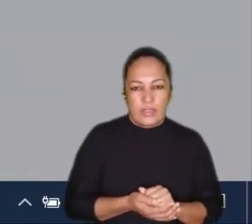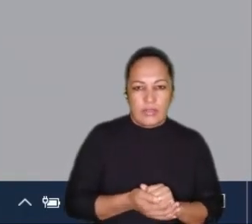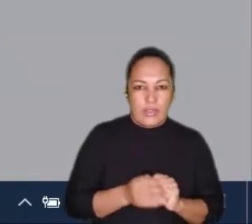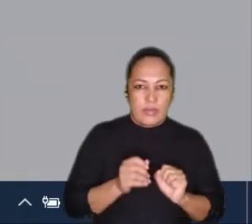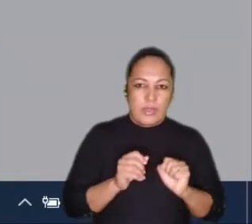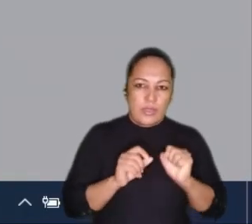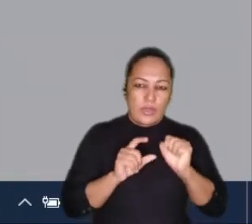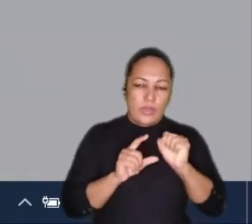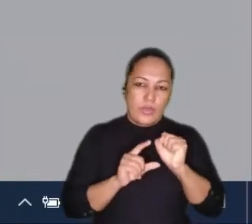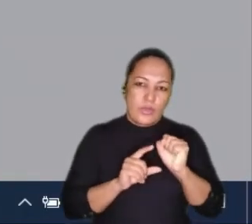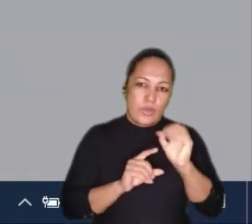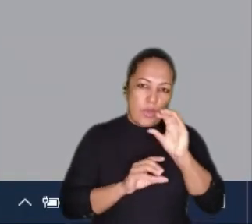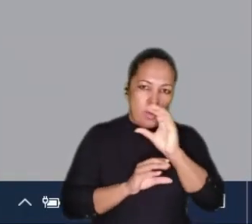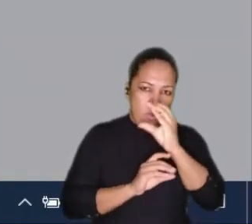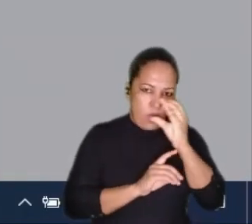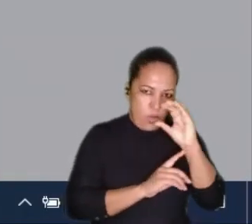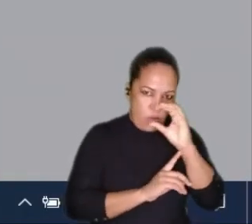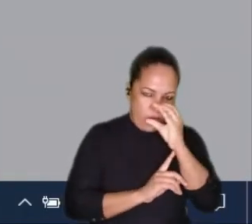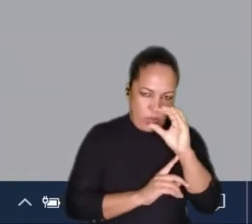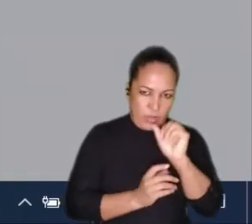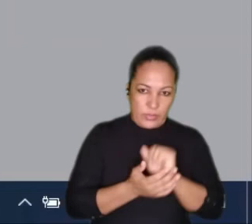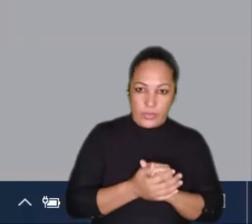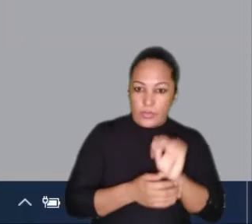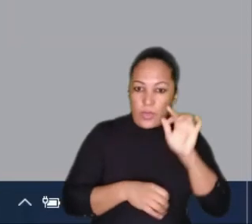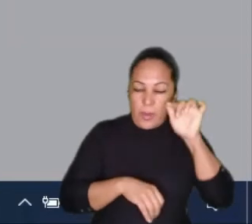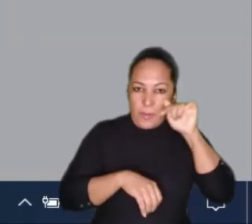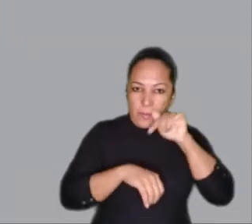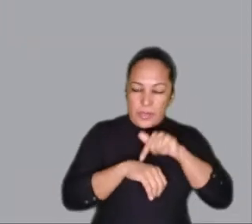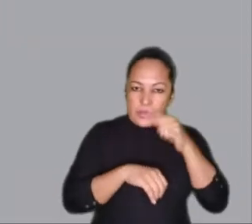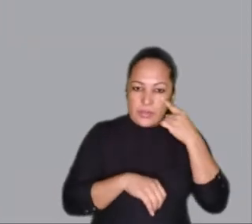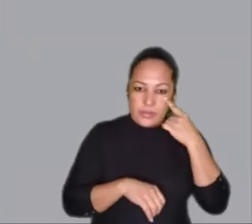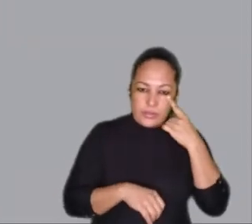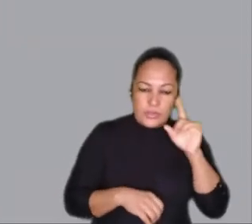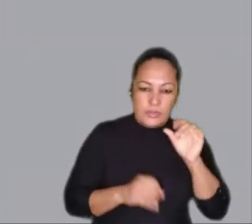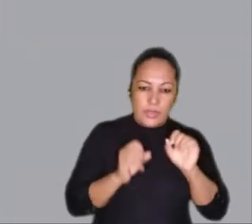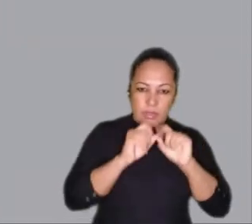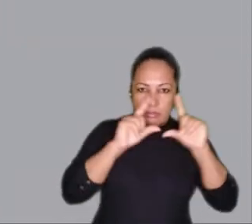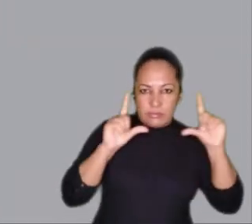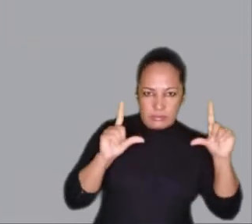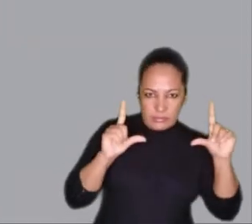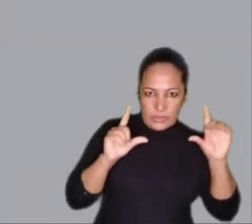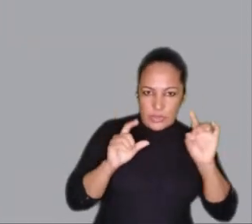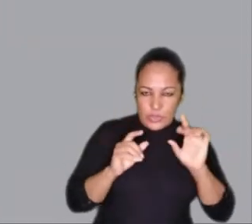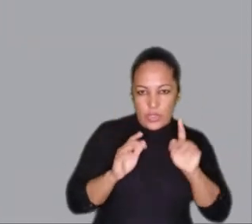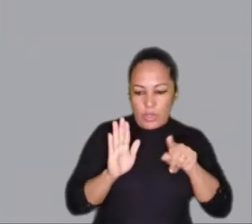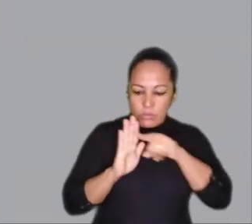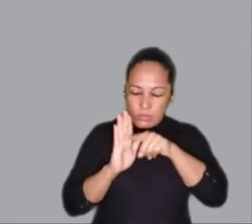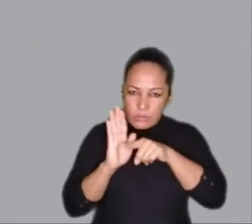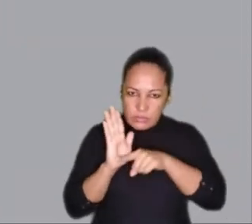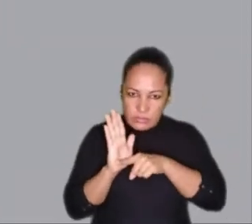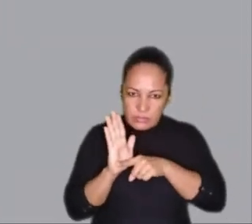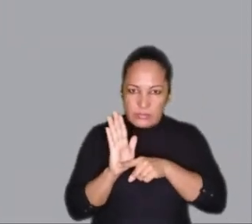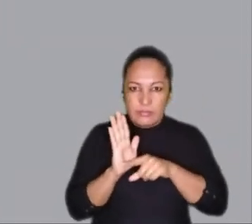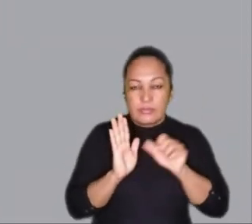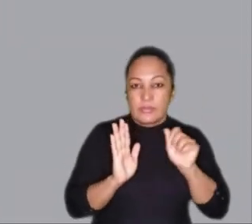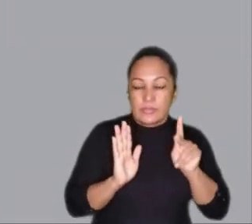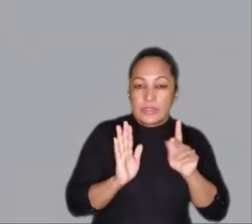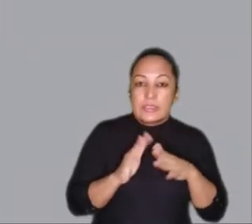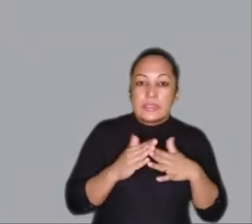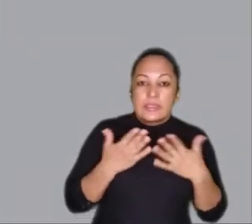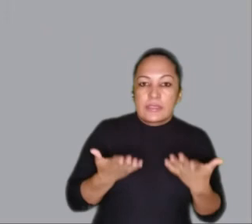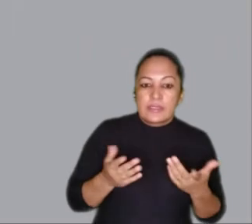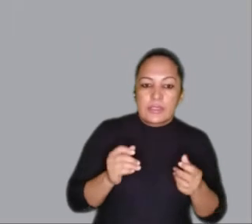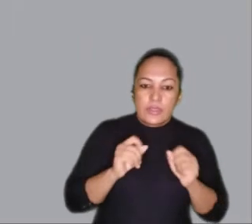PostgreSQL, ela é web, tá? Vai abrir pelo navegador. Eu vou apertar o F11 aqui para deixar toda aberta, só o programa em si,